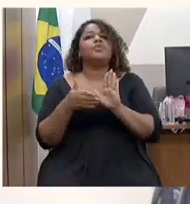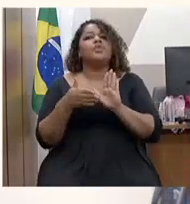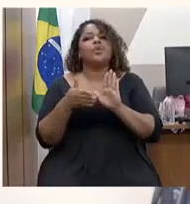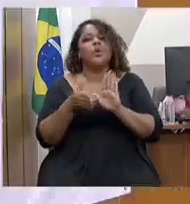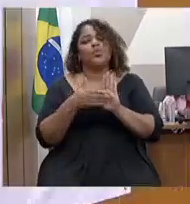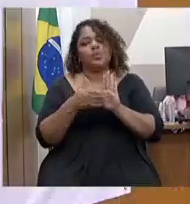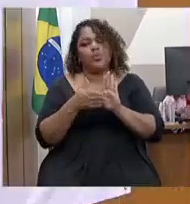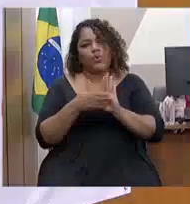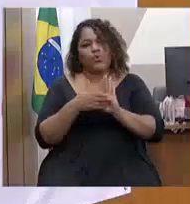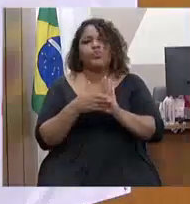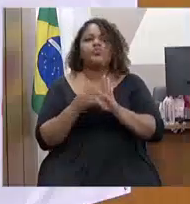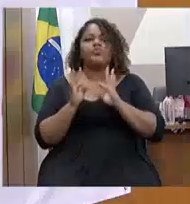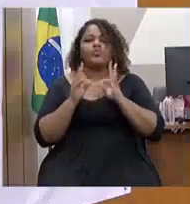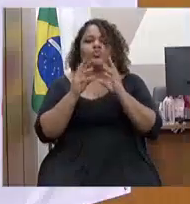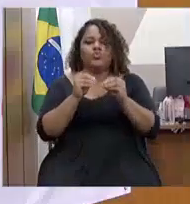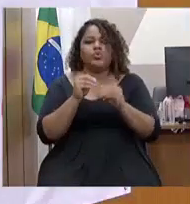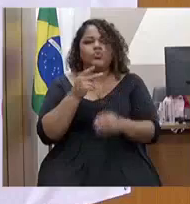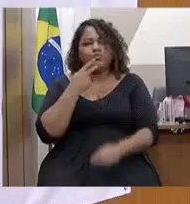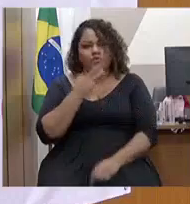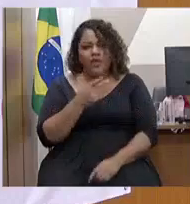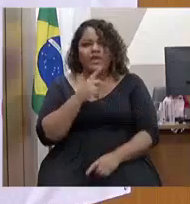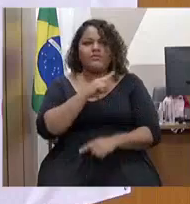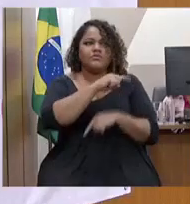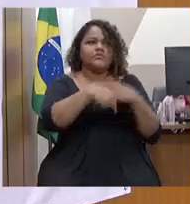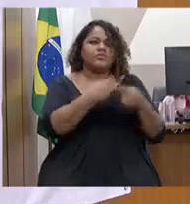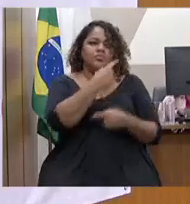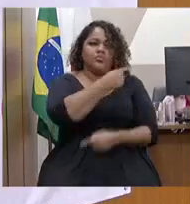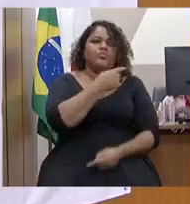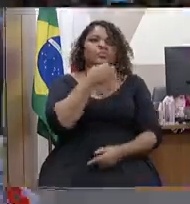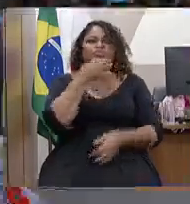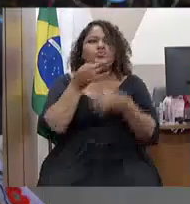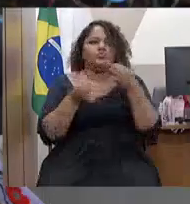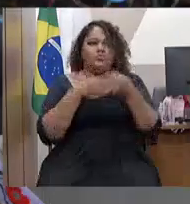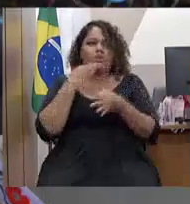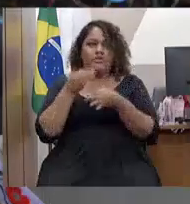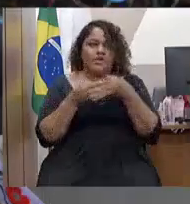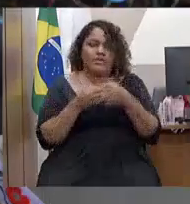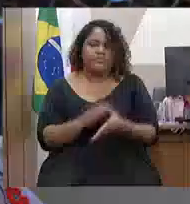depois gera os comentários aqui dos convidados